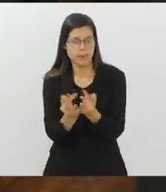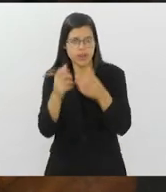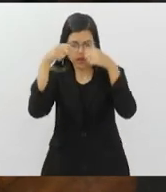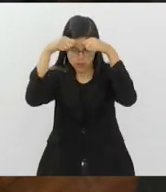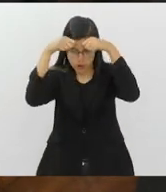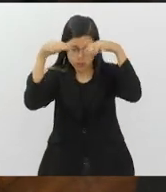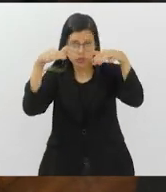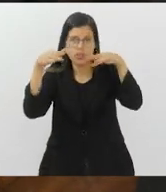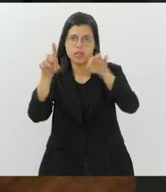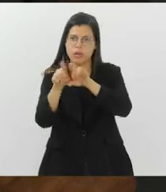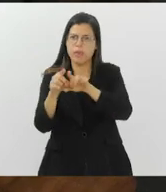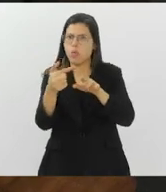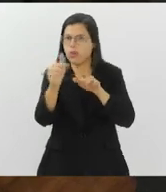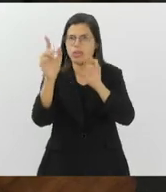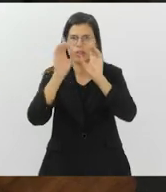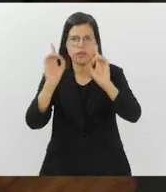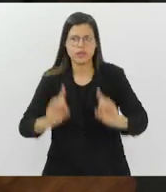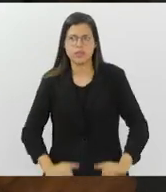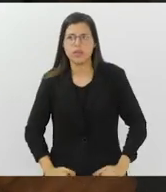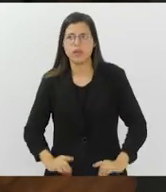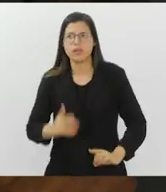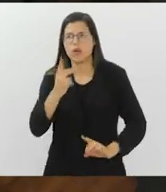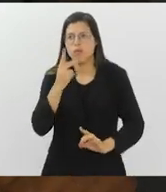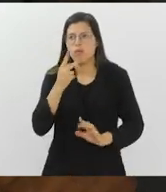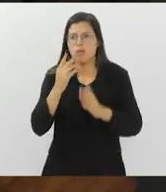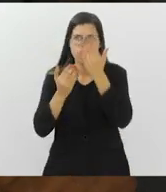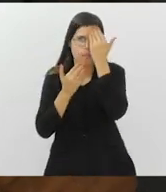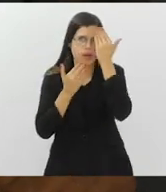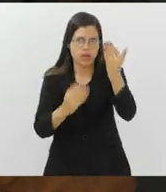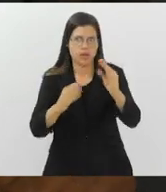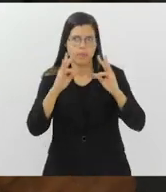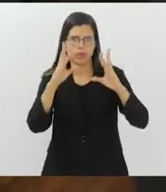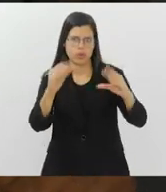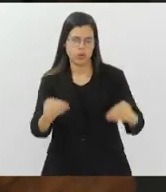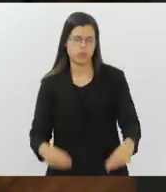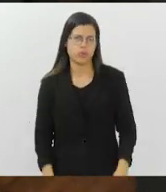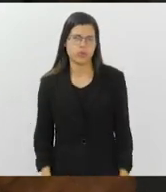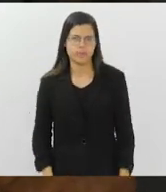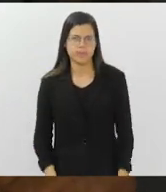pessoas deficientes. Assim eu falo, obrigada para todos.